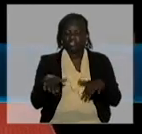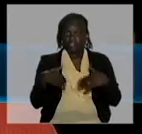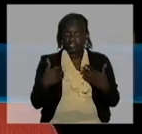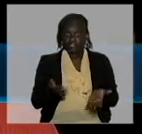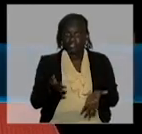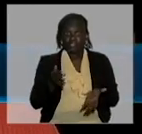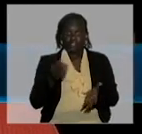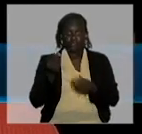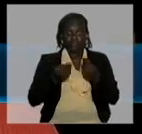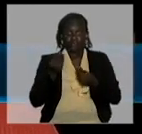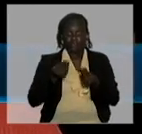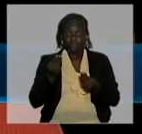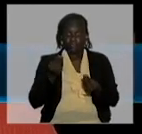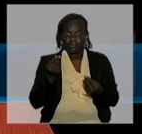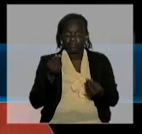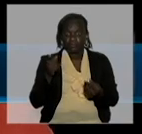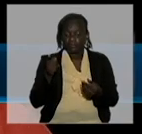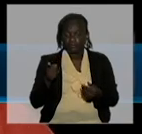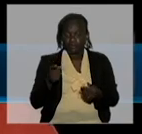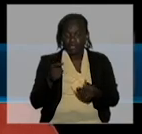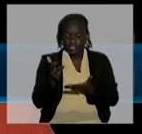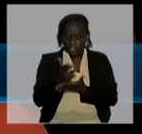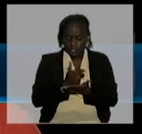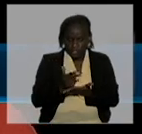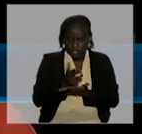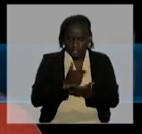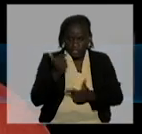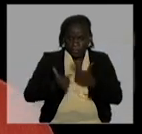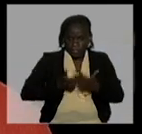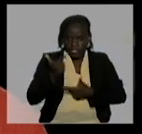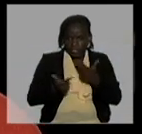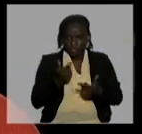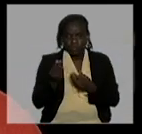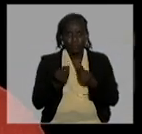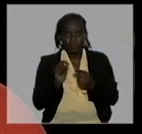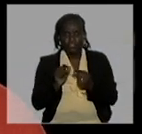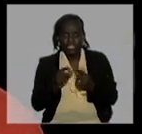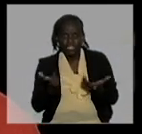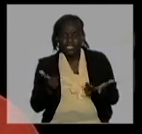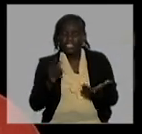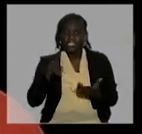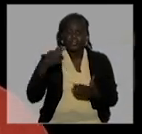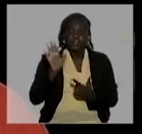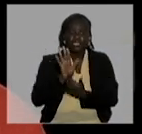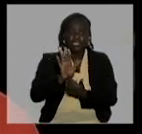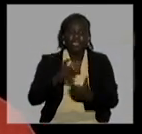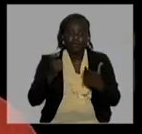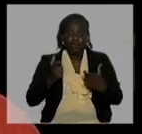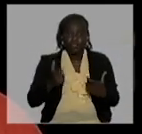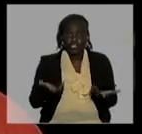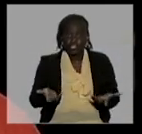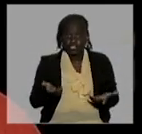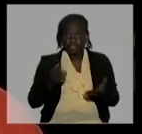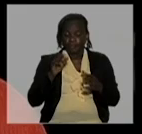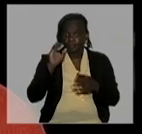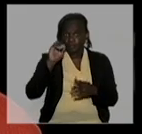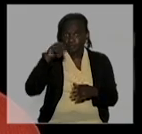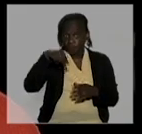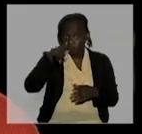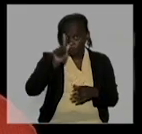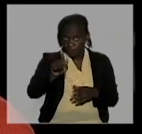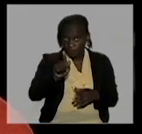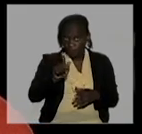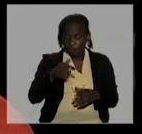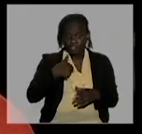né? E aí, como é que você vai desenhando o teu trabalho, né? Para onde que você quer levar isso, né? No